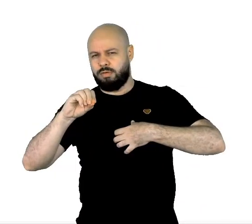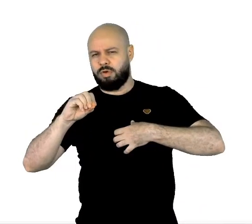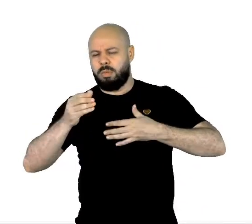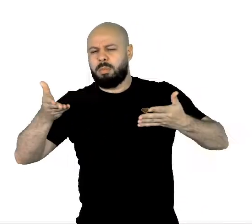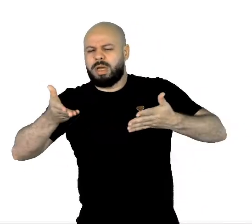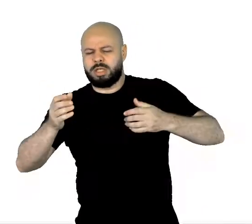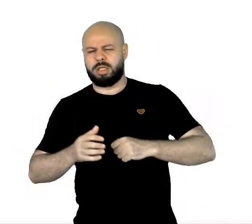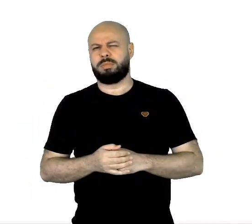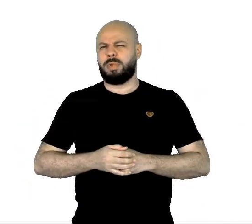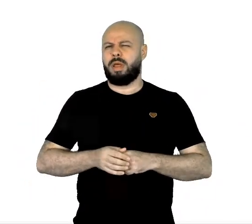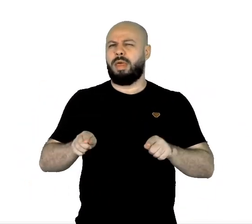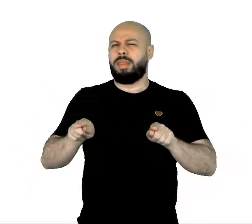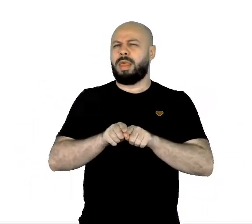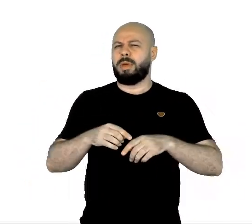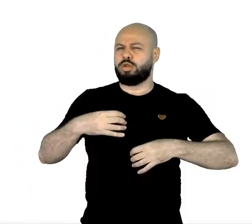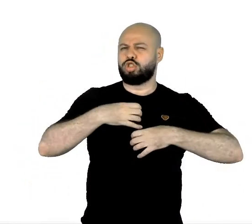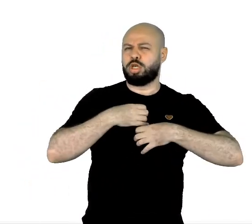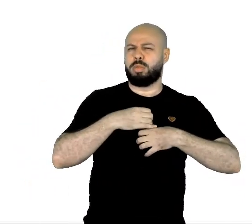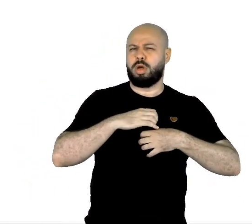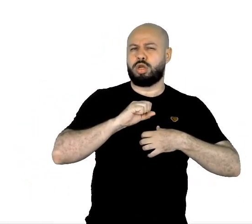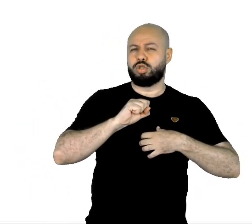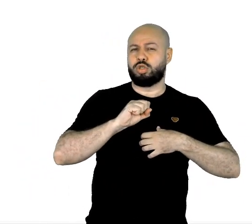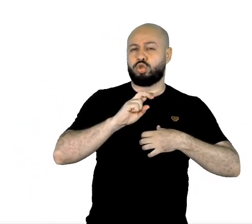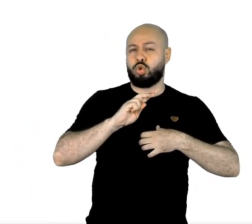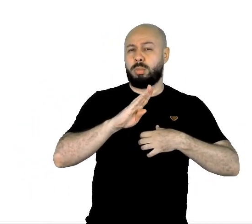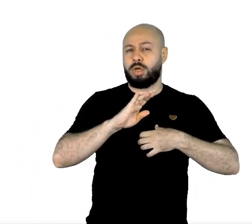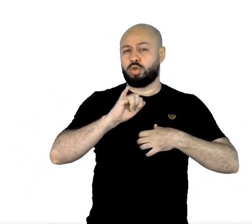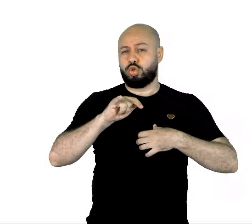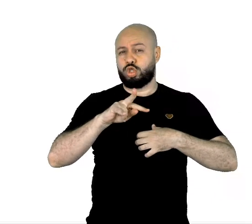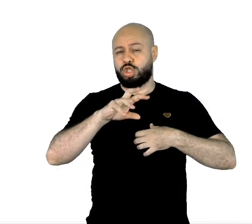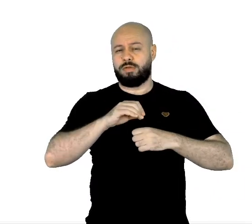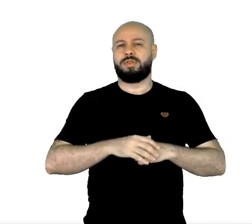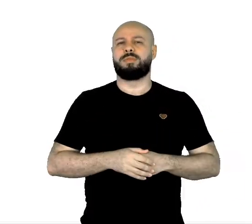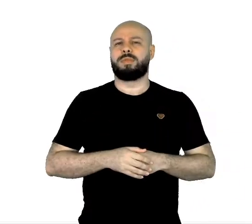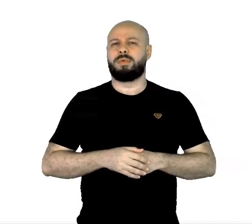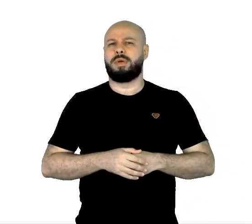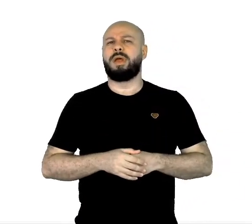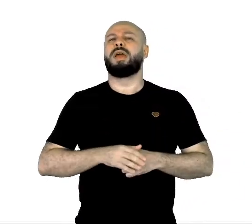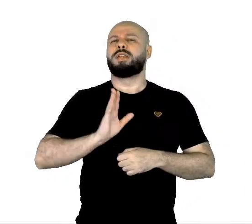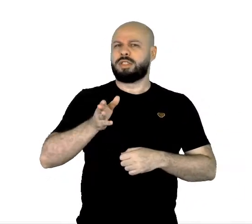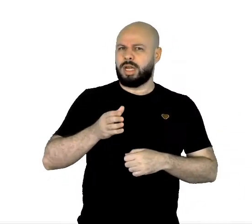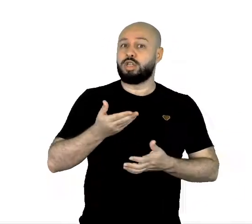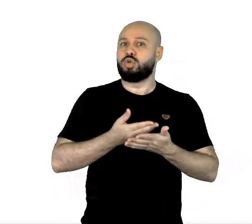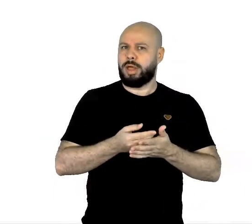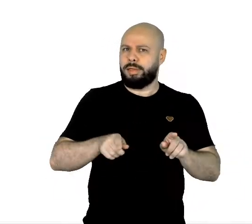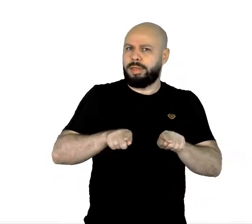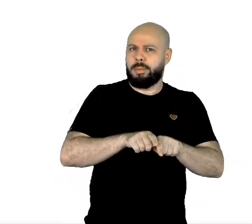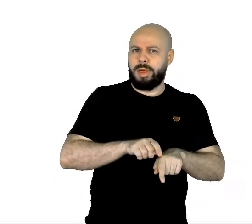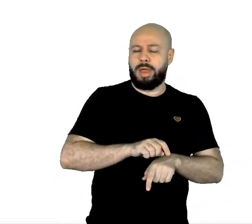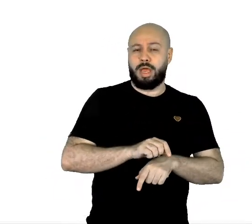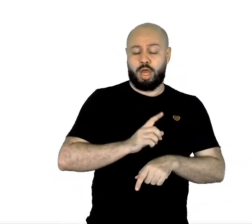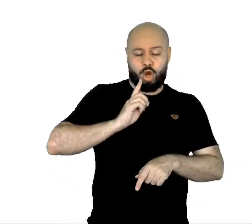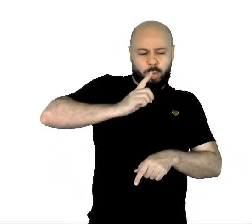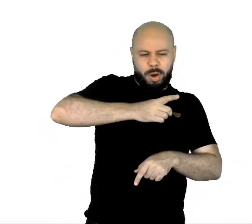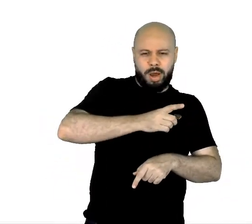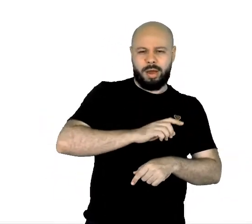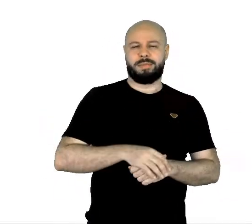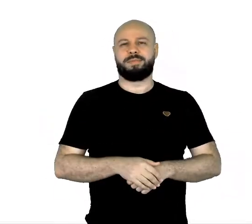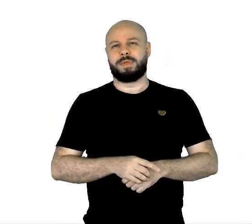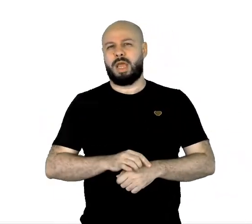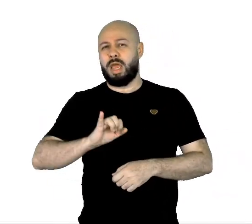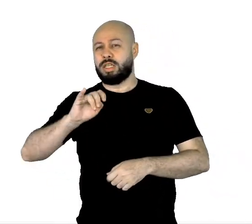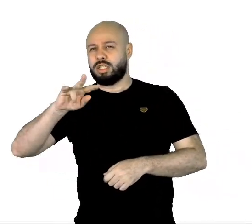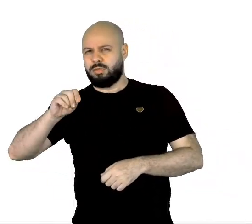aprendemos também esses modos verbais, indicativo, subjuntivo e imperativo, tá? Indicativo vai indicar uma